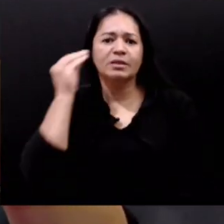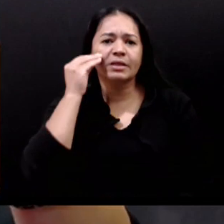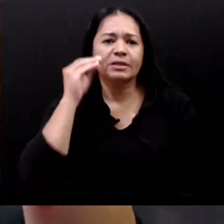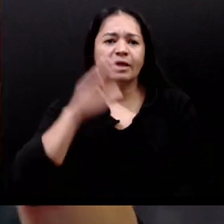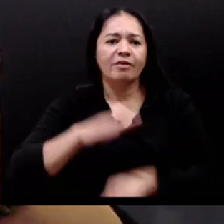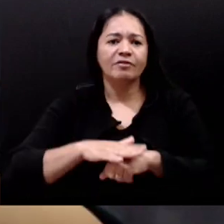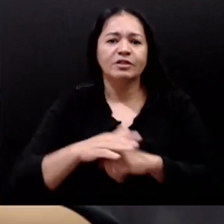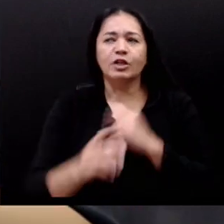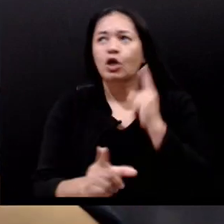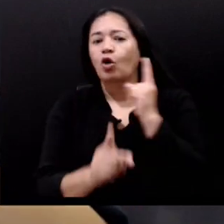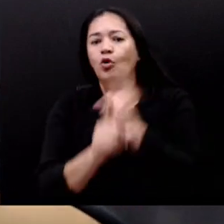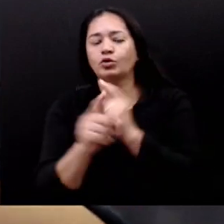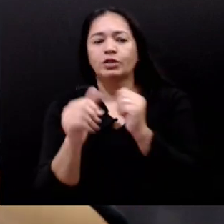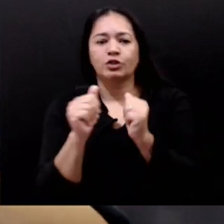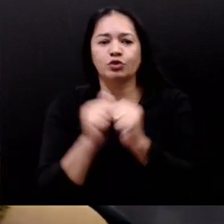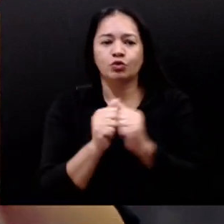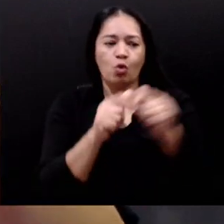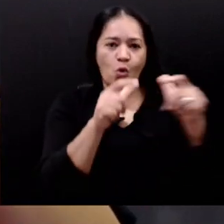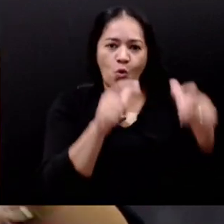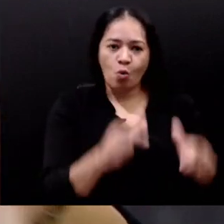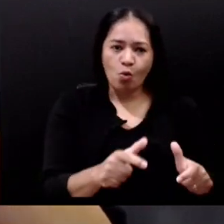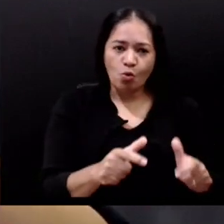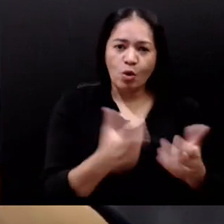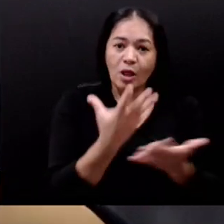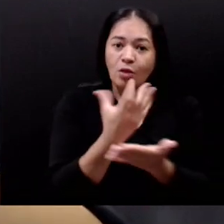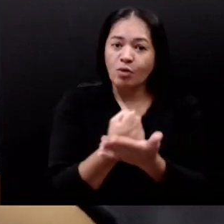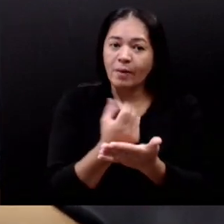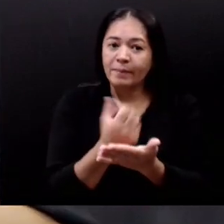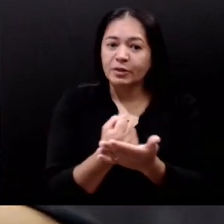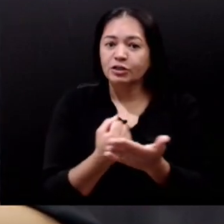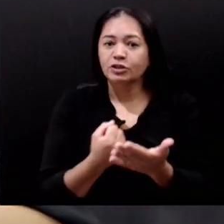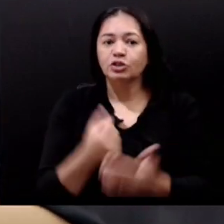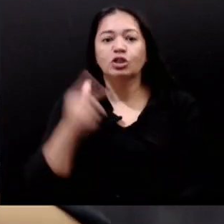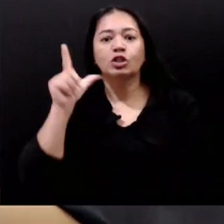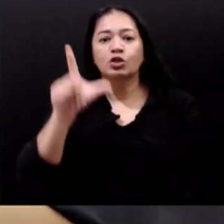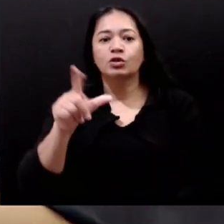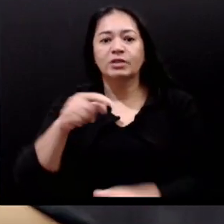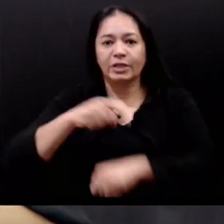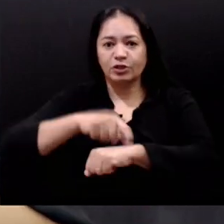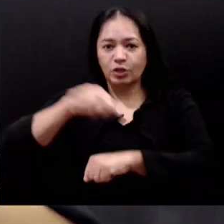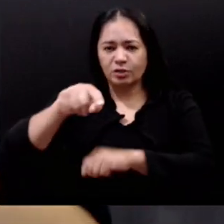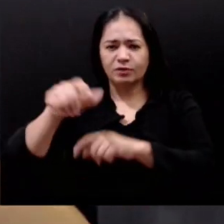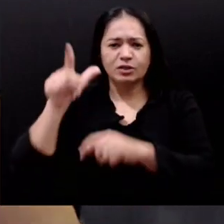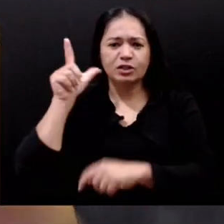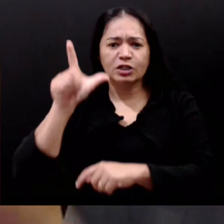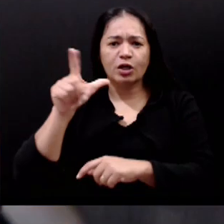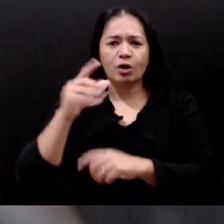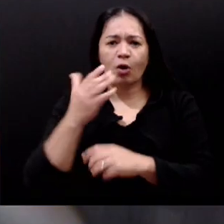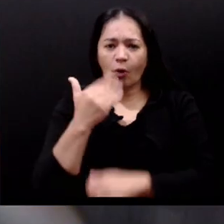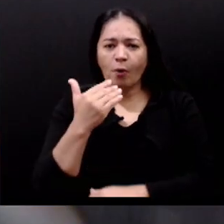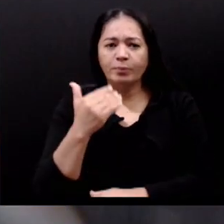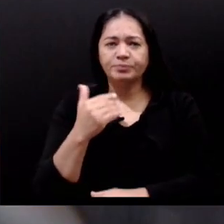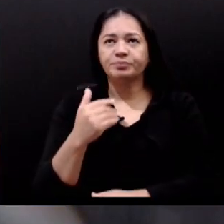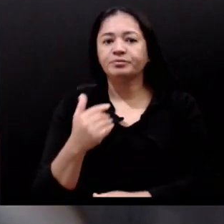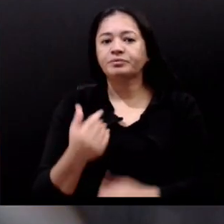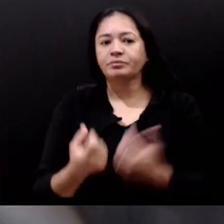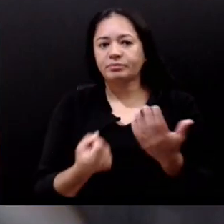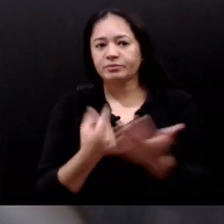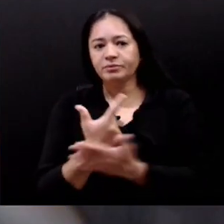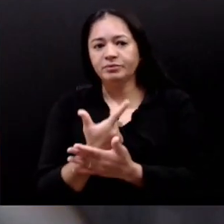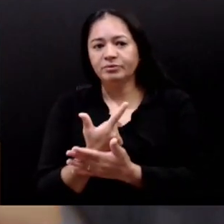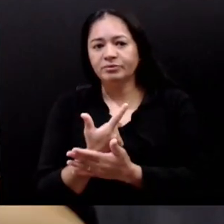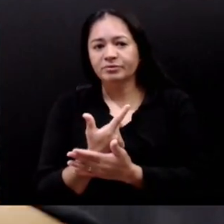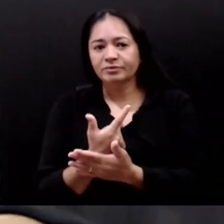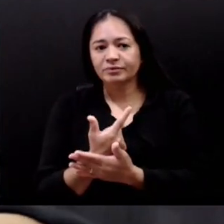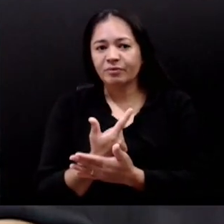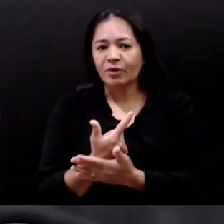um lugar no aplicativo de alimento que consegue entregar na hora que você pode? A gente vai conseguir comprar uma frasqueirinha térmica para você